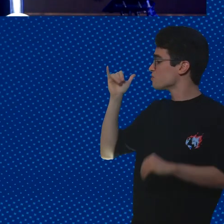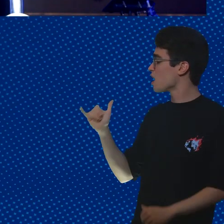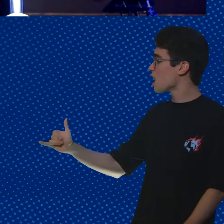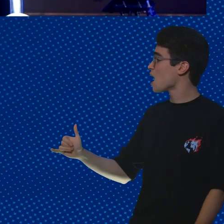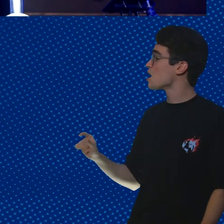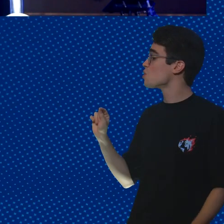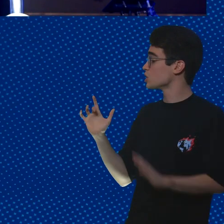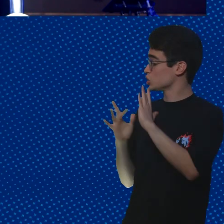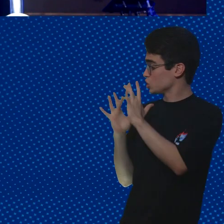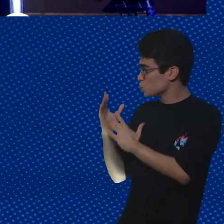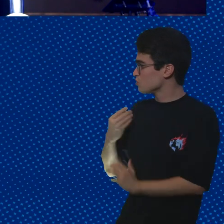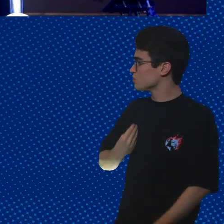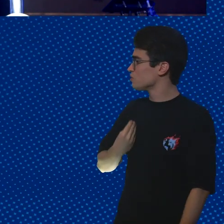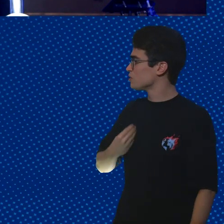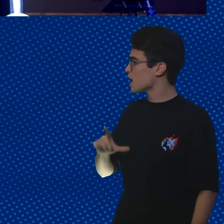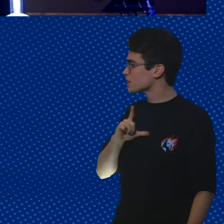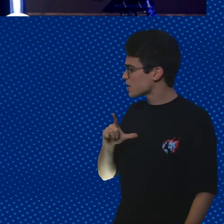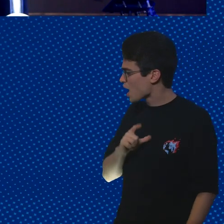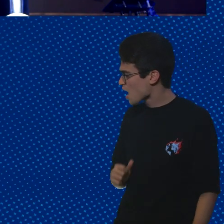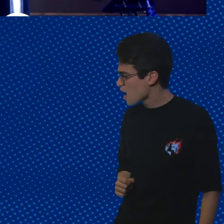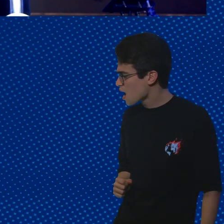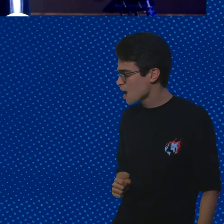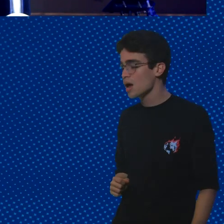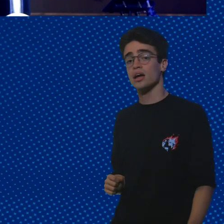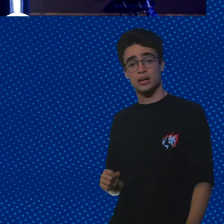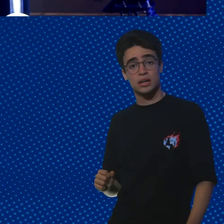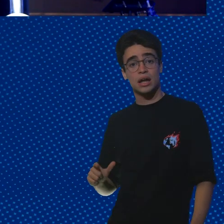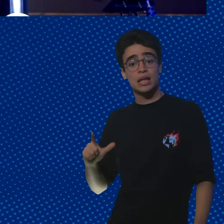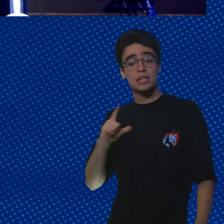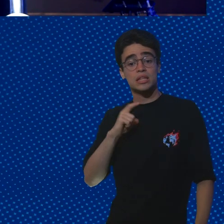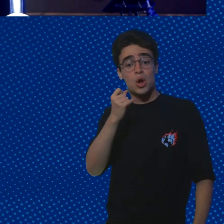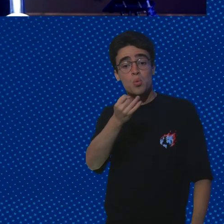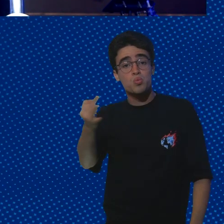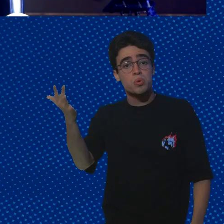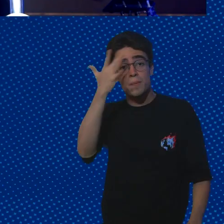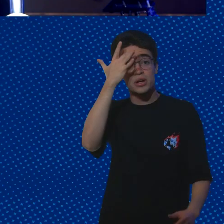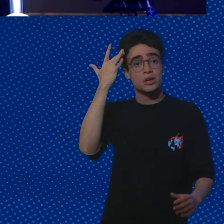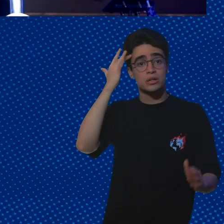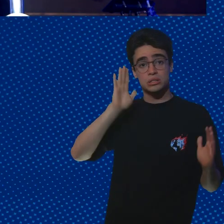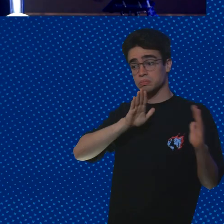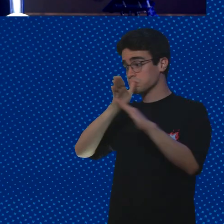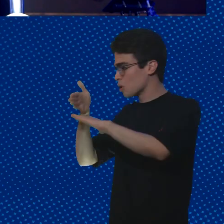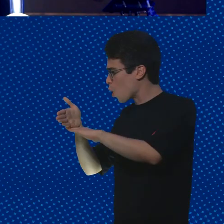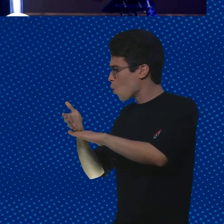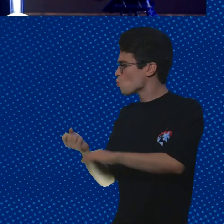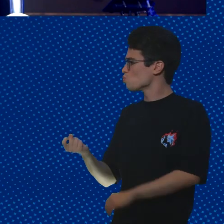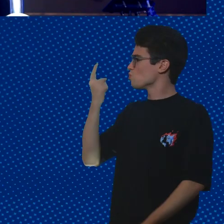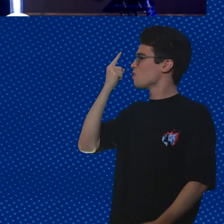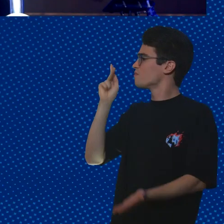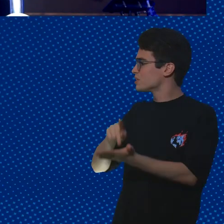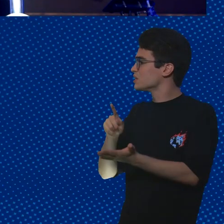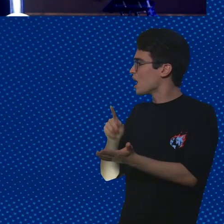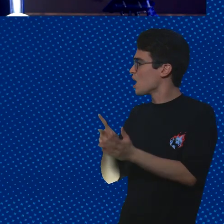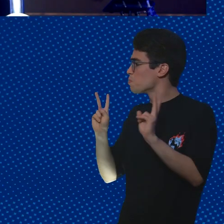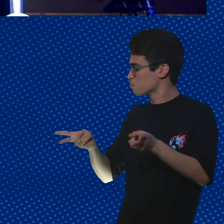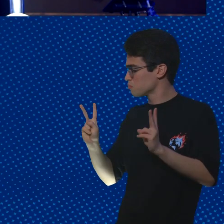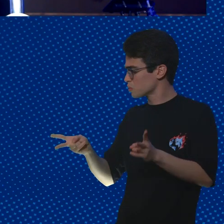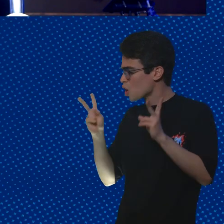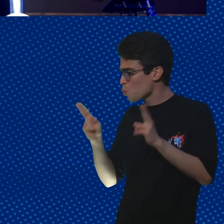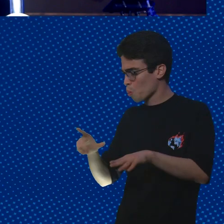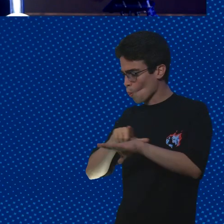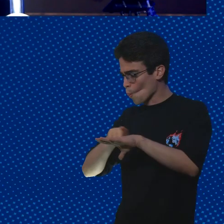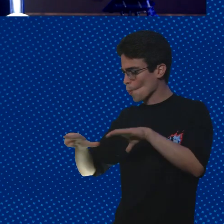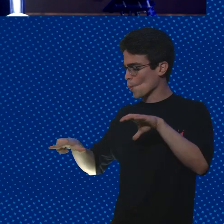Jesus está vivo. Alguns homens de nosso grupo correram até lá para ver e, de fato, tudo estava como as mulheres